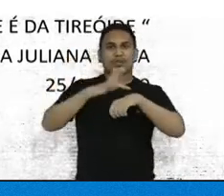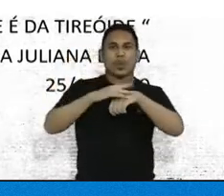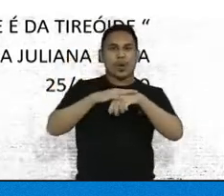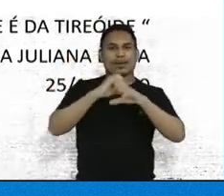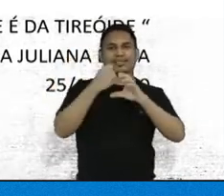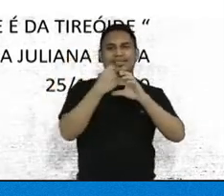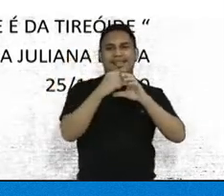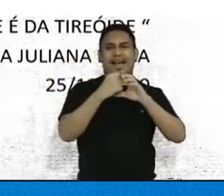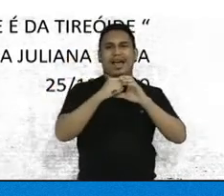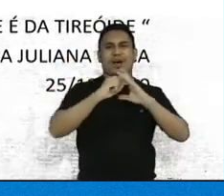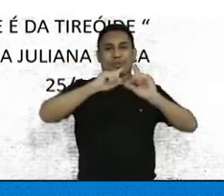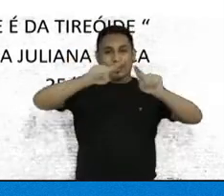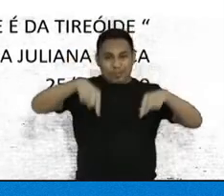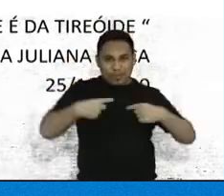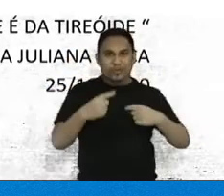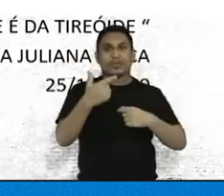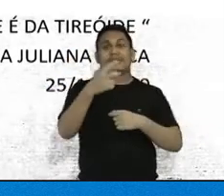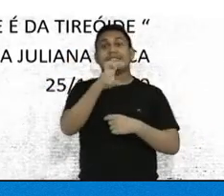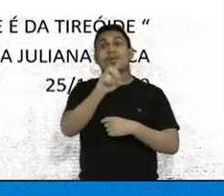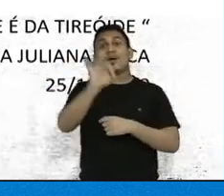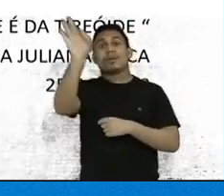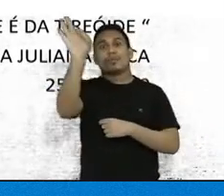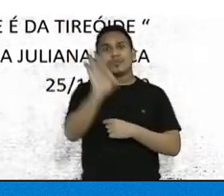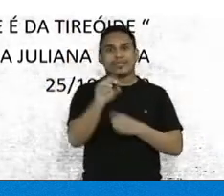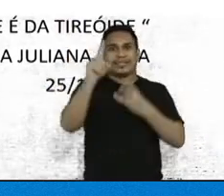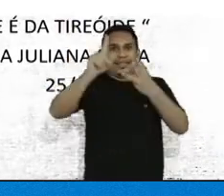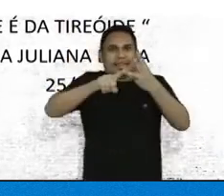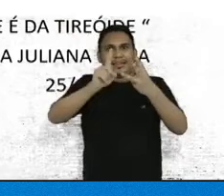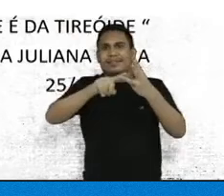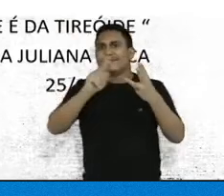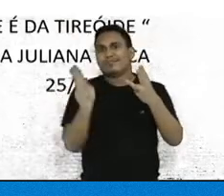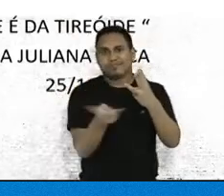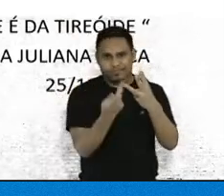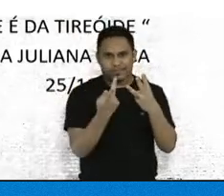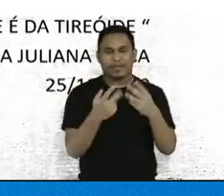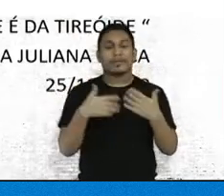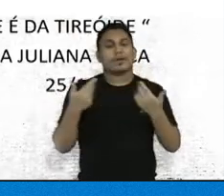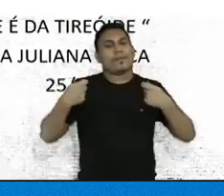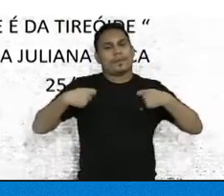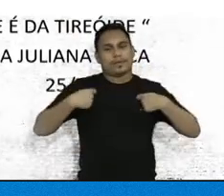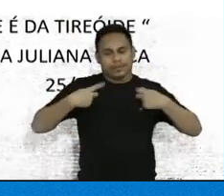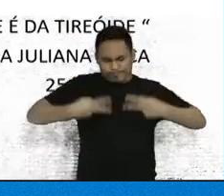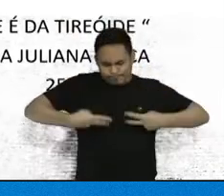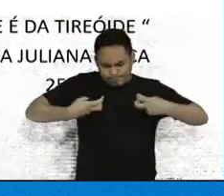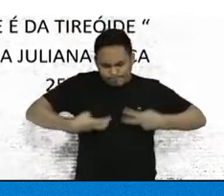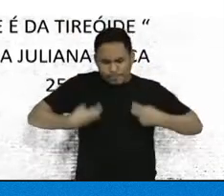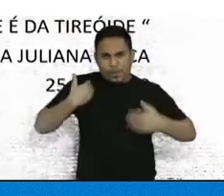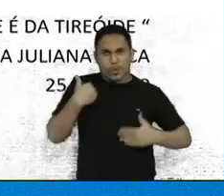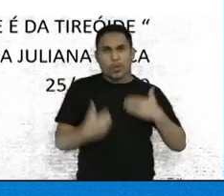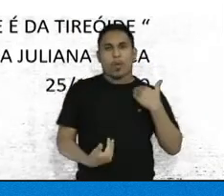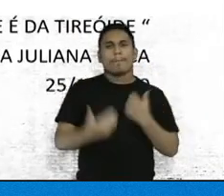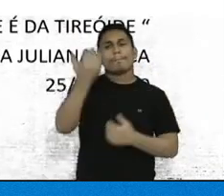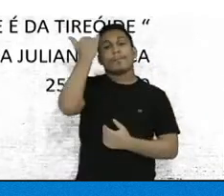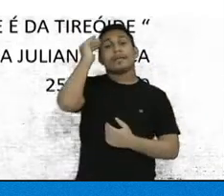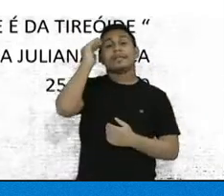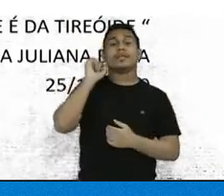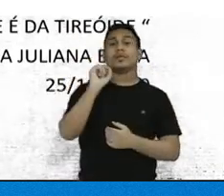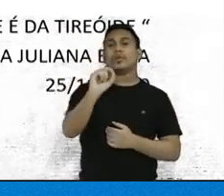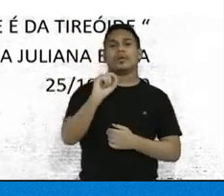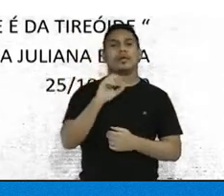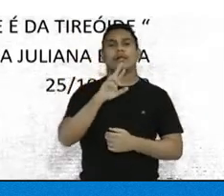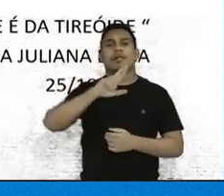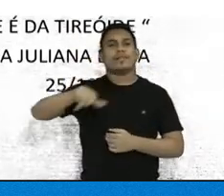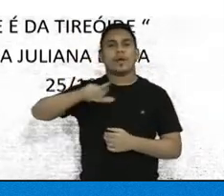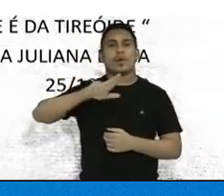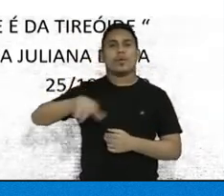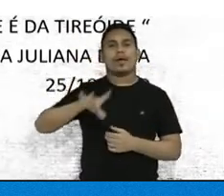a gente sempre tem que estar com o nosso radar bastante atento e entender que não basta apenas tratar a doença